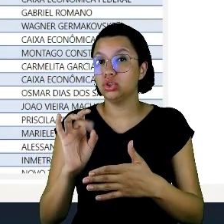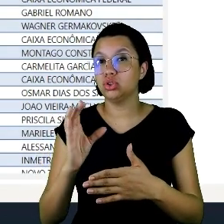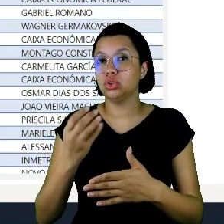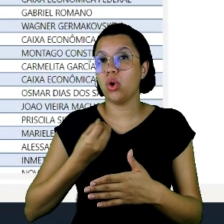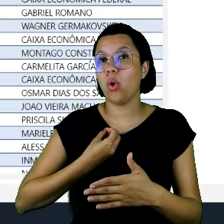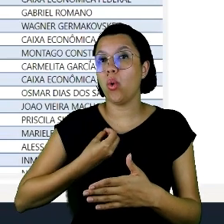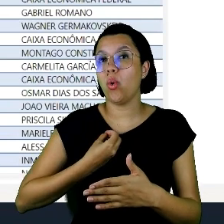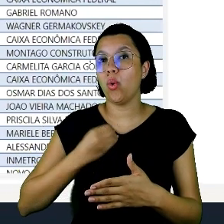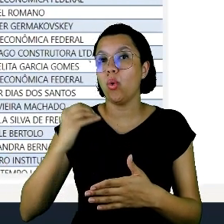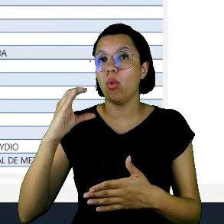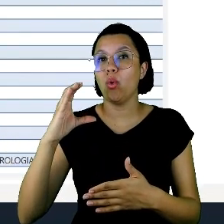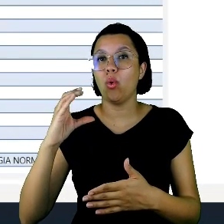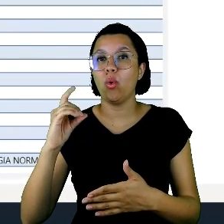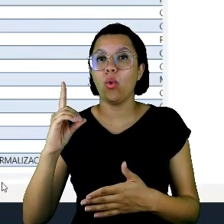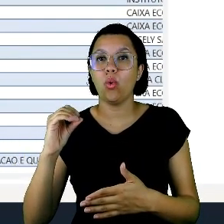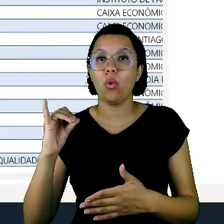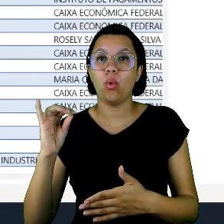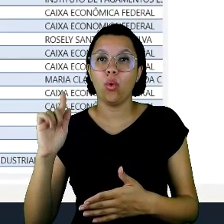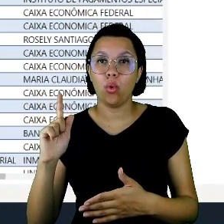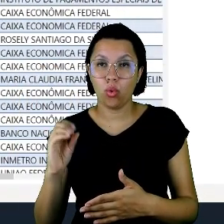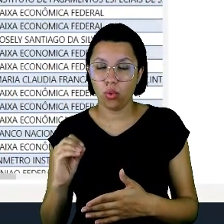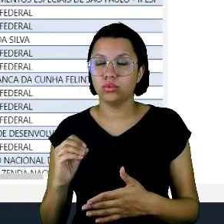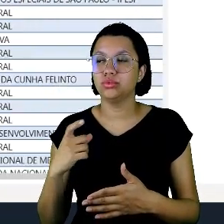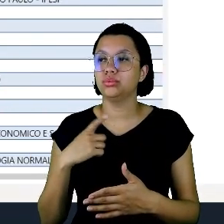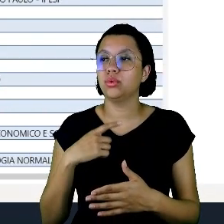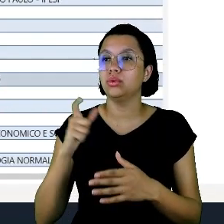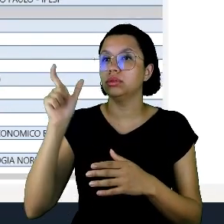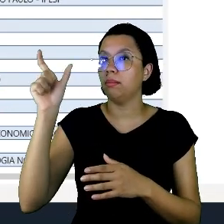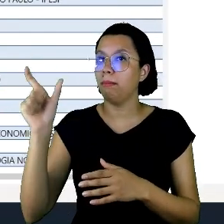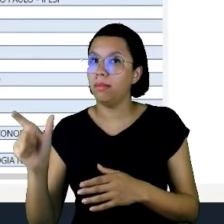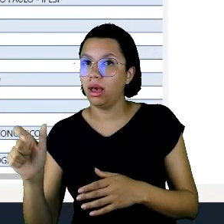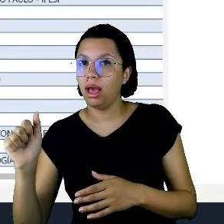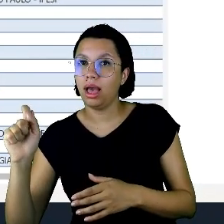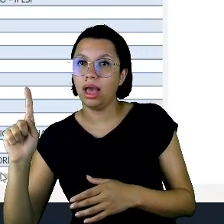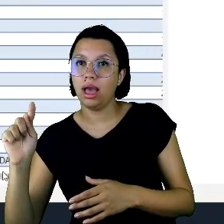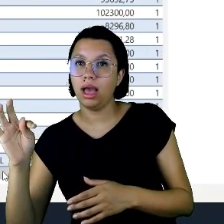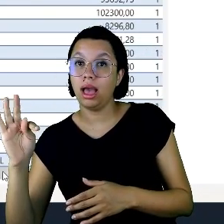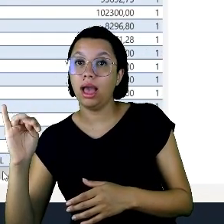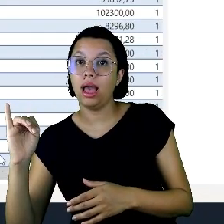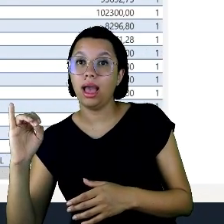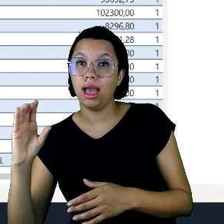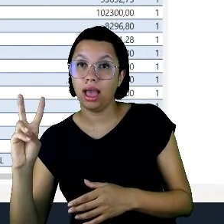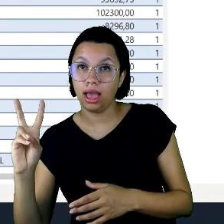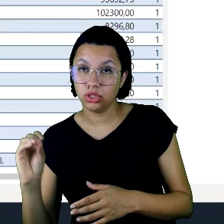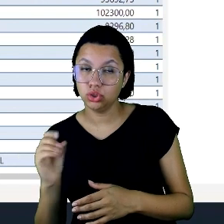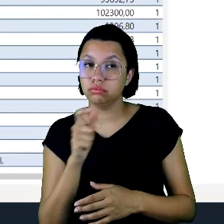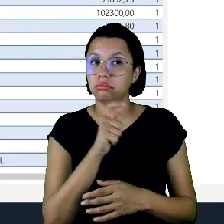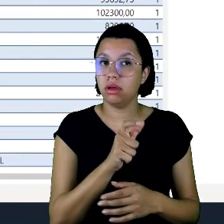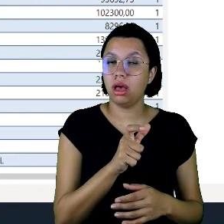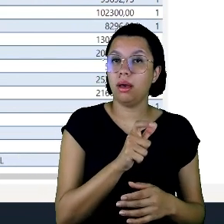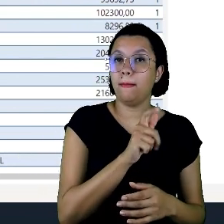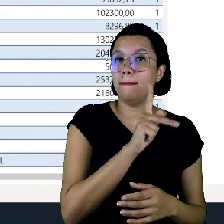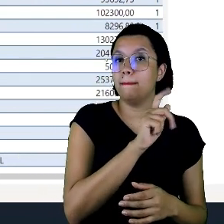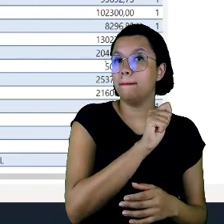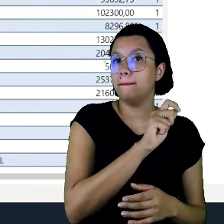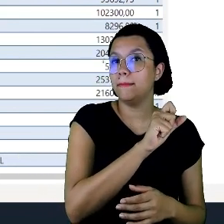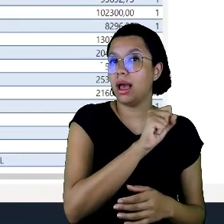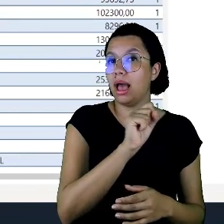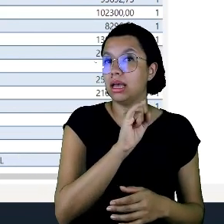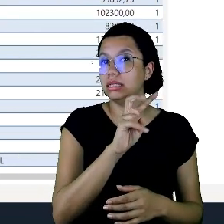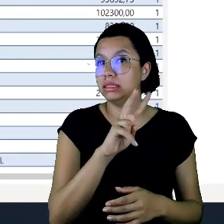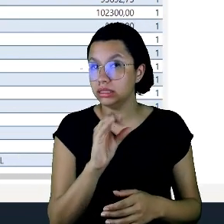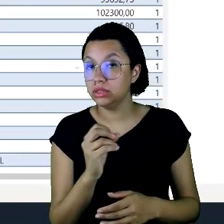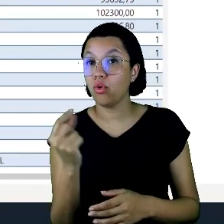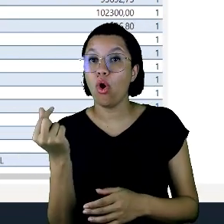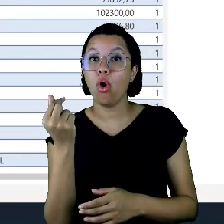código. E aí, o polo ativo e o polo passivo principal do processo e o valor da causa.